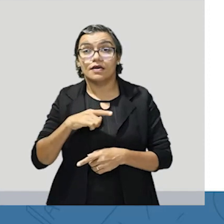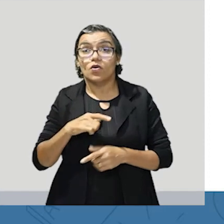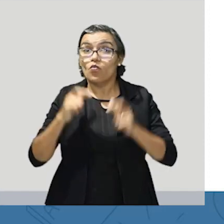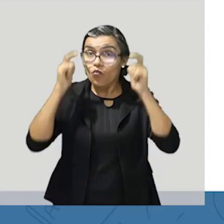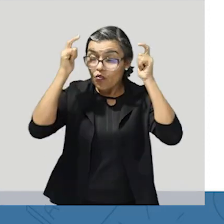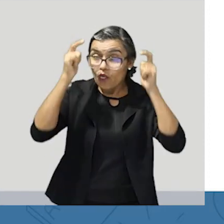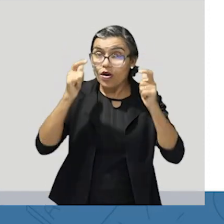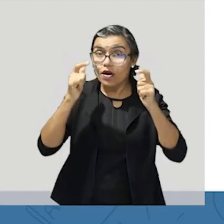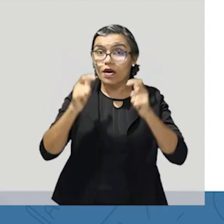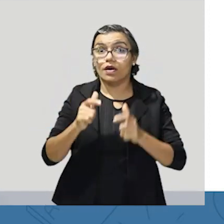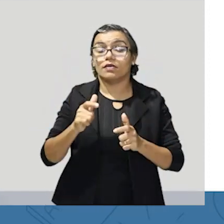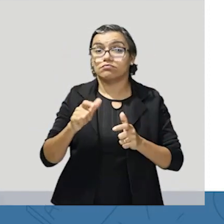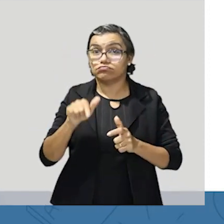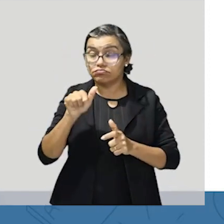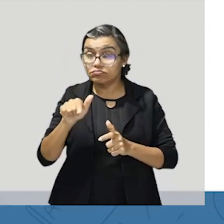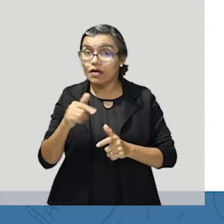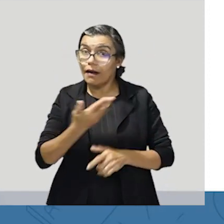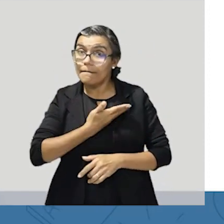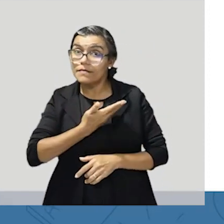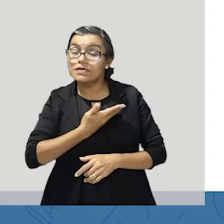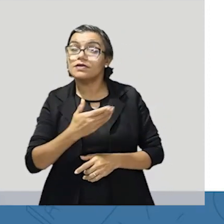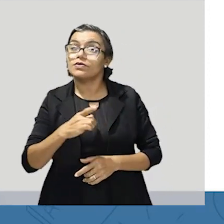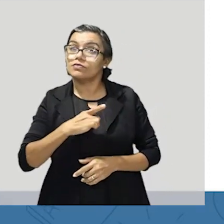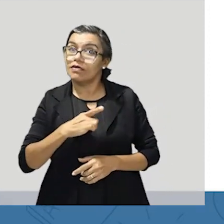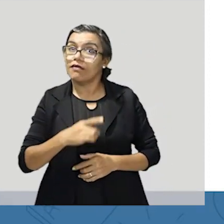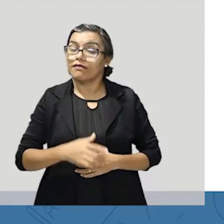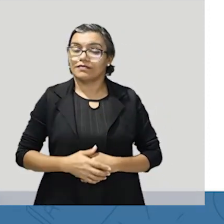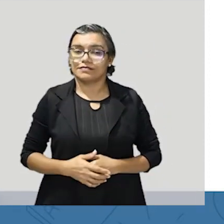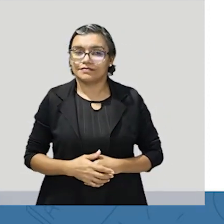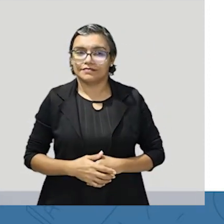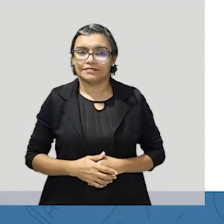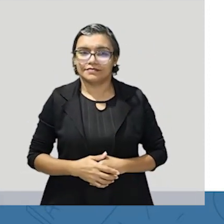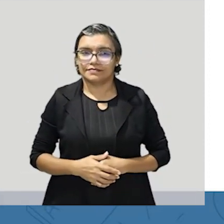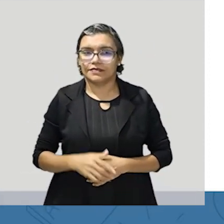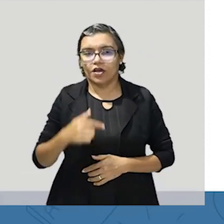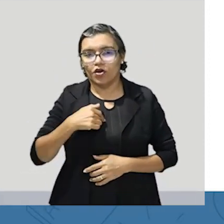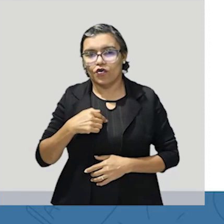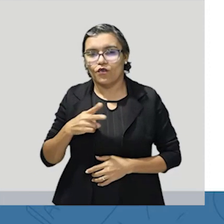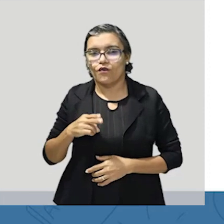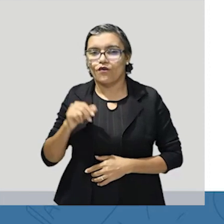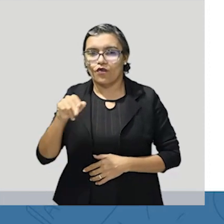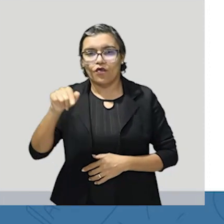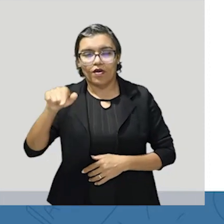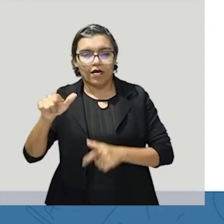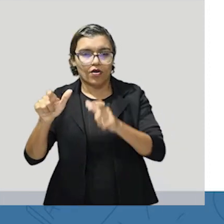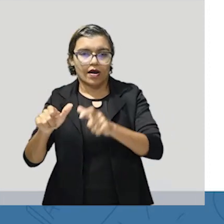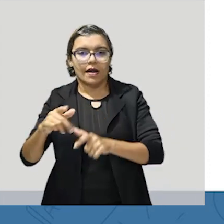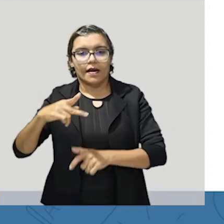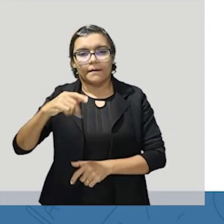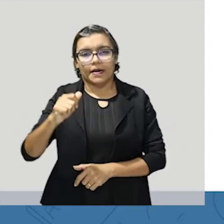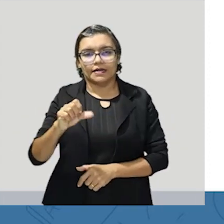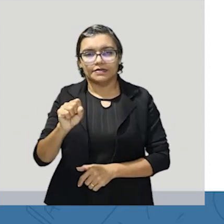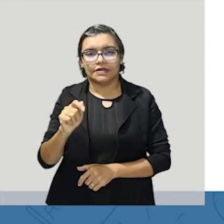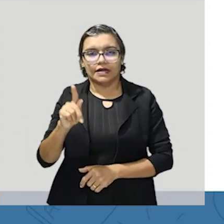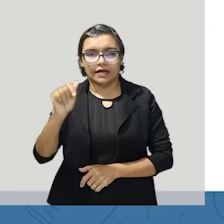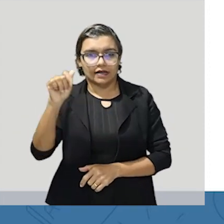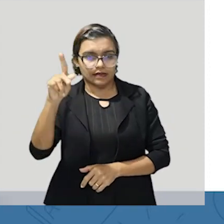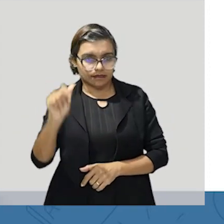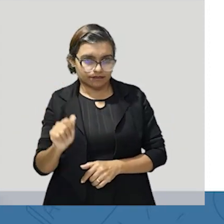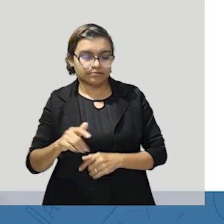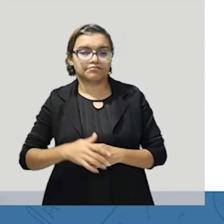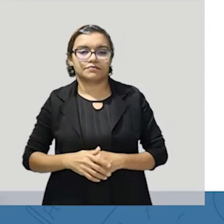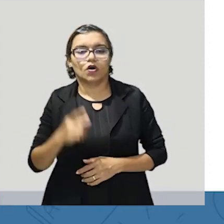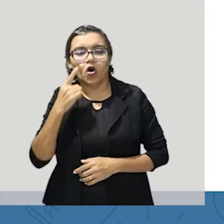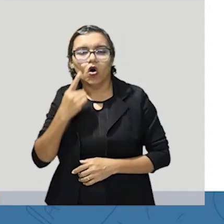quem manda ele tem aí uns privilégios então ó vamos embora para passar galera uma coisa importante tem um número um bem aqui não tem